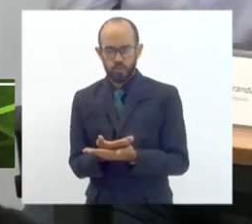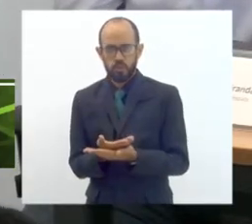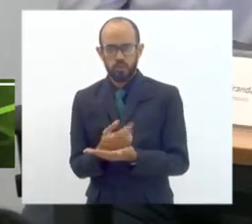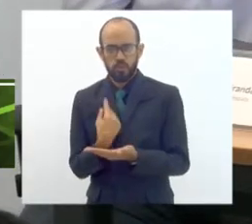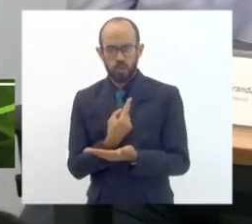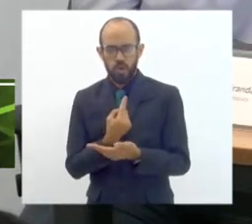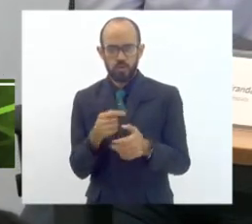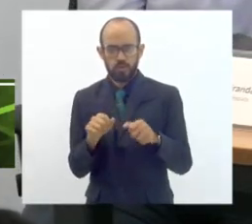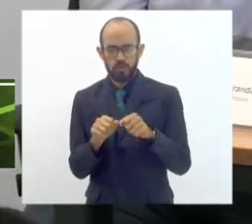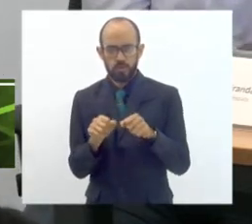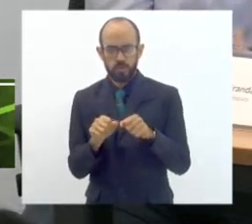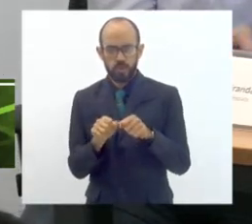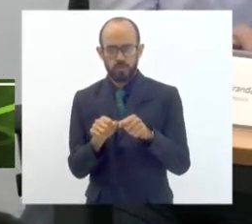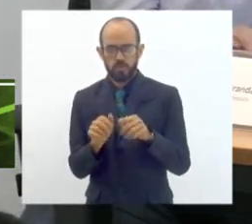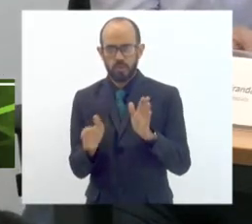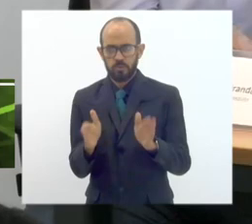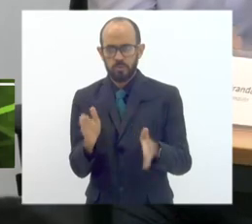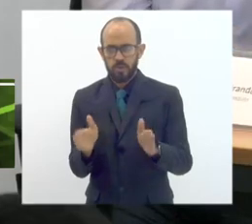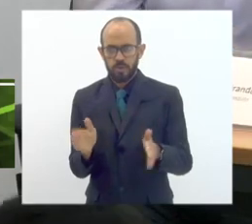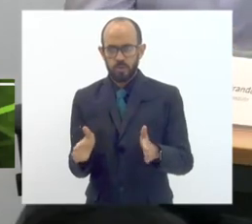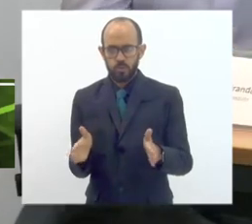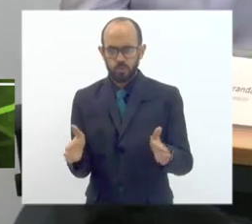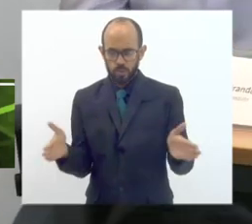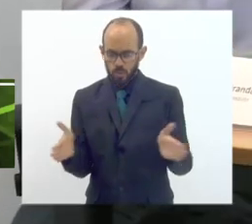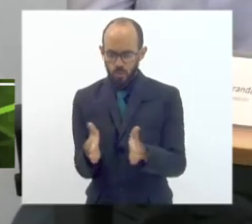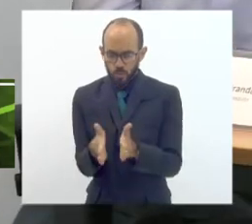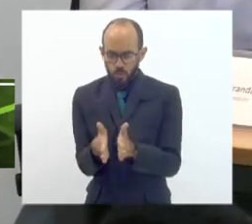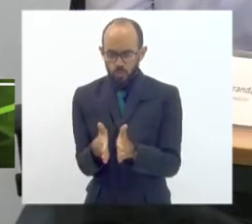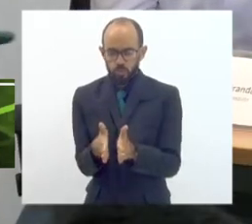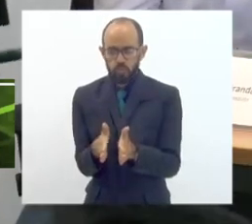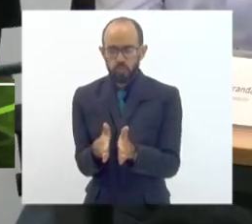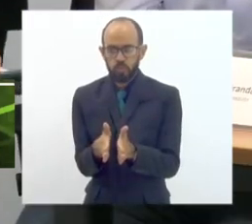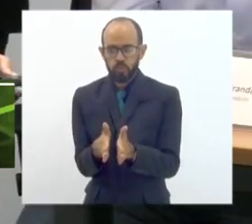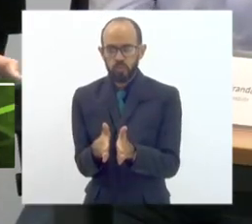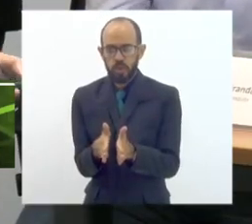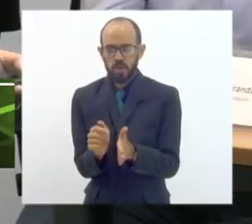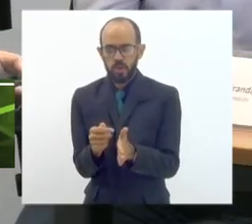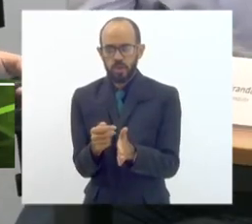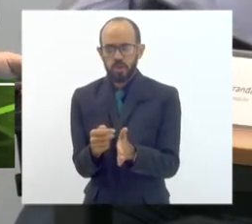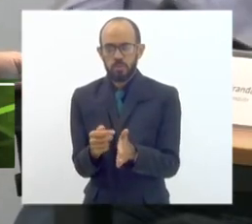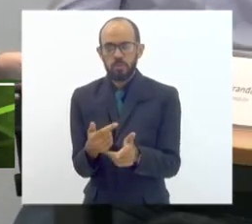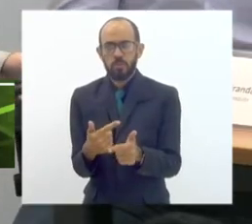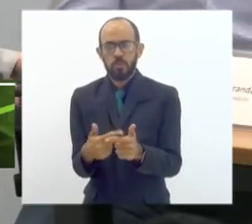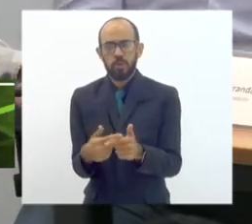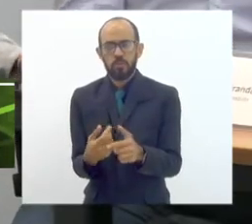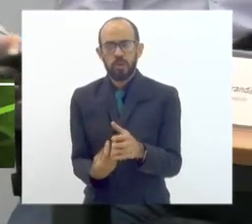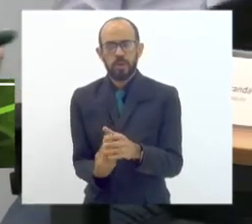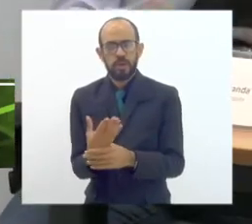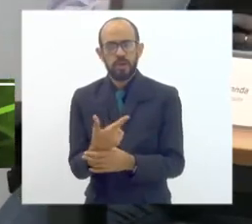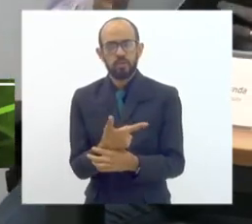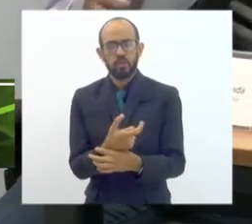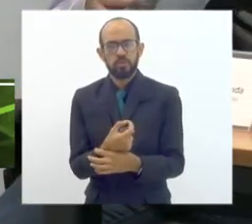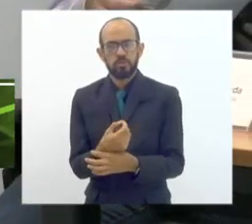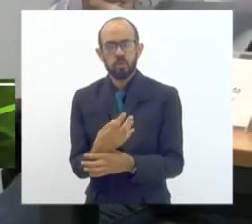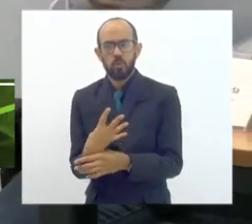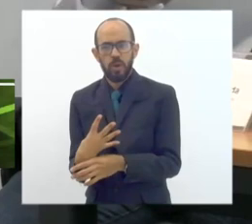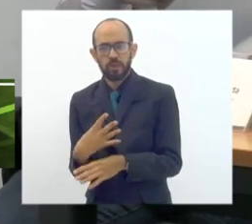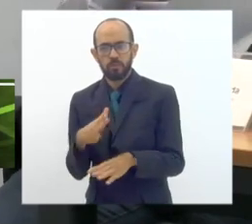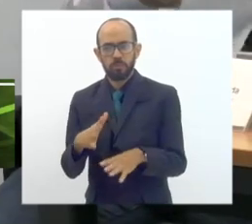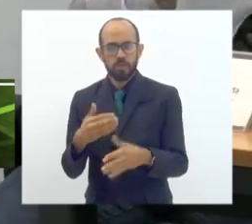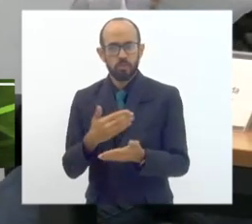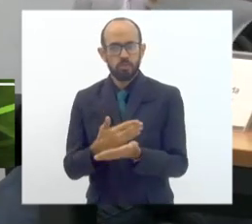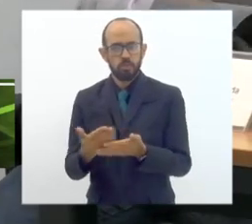nesse período curto, né, que nós tivemos. É, quero falar que o consórcio é de 2004, mas nós estamos